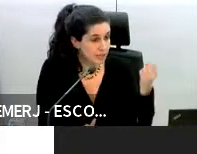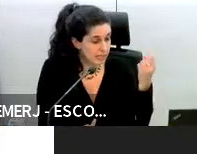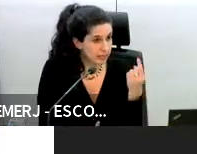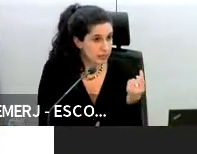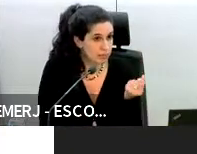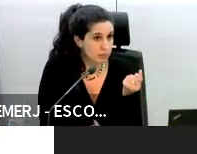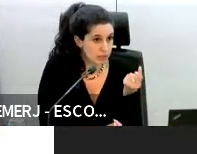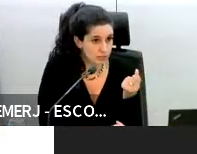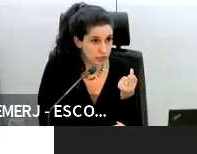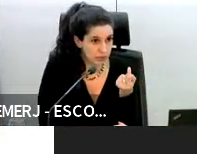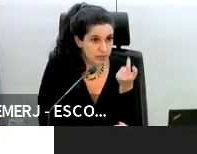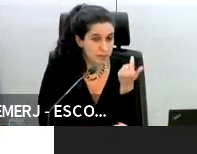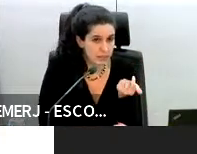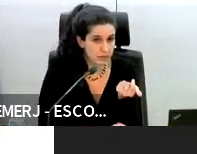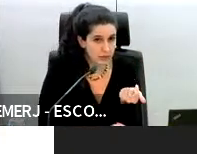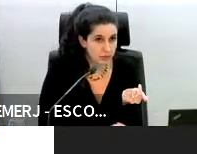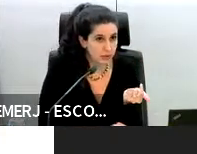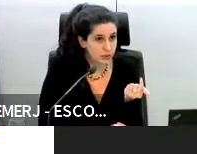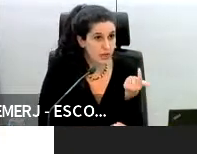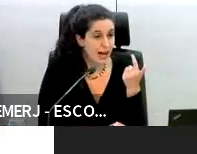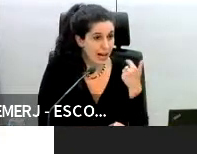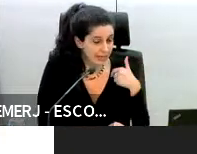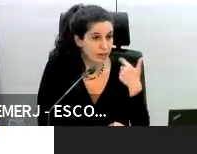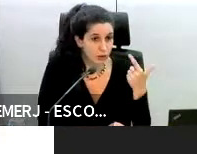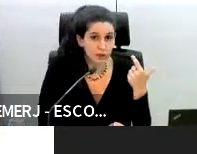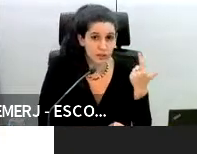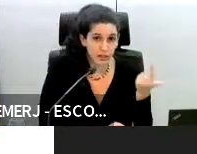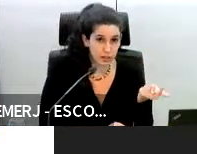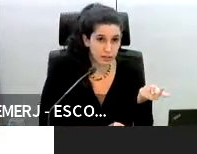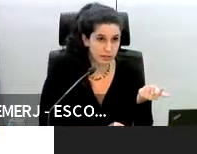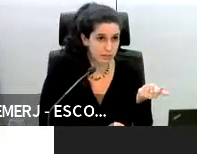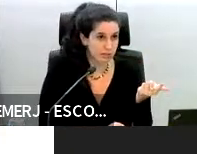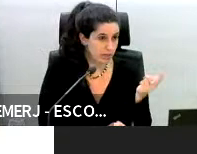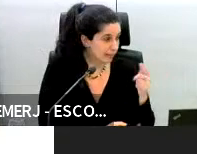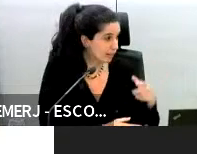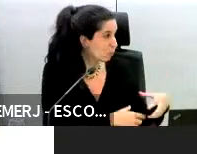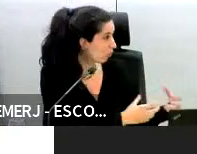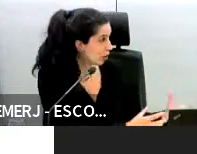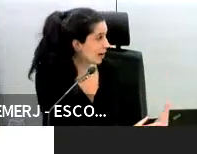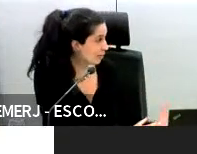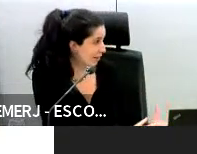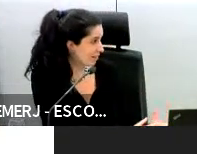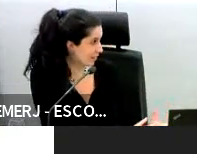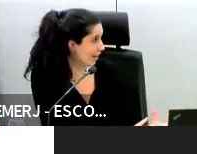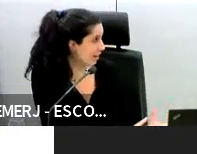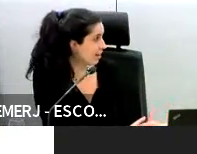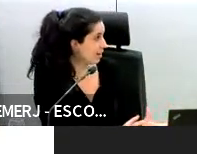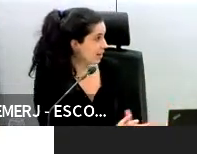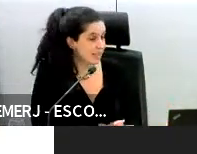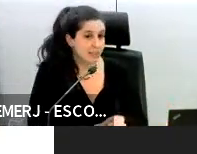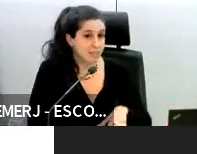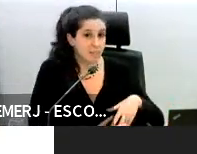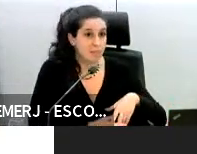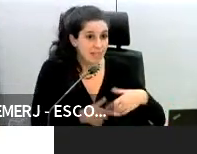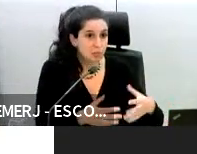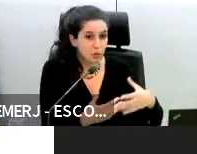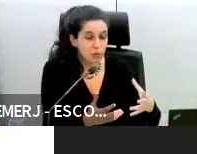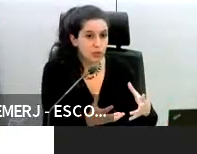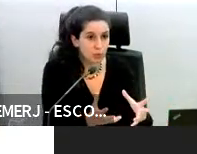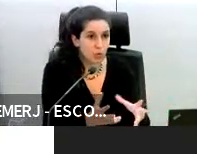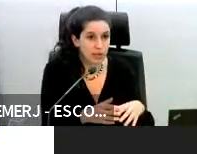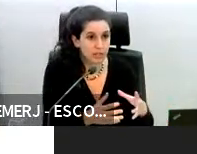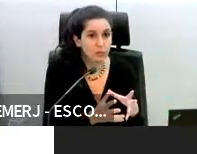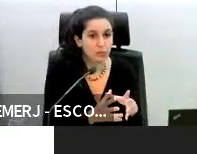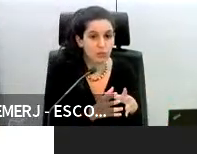vezes a representante da Polícia Civil que estava presente nas reuniões até gostaria, até concordava, né? E mesmo quando